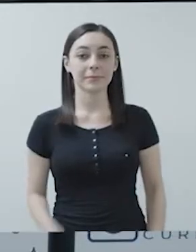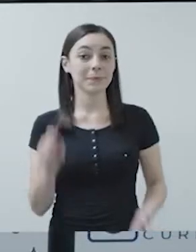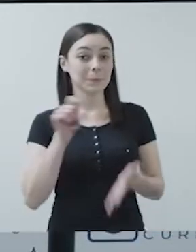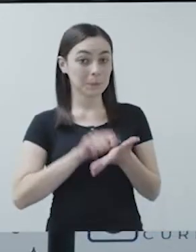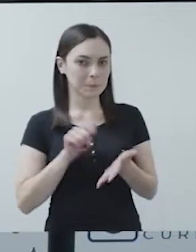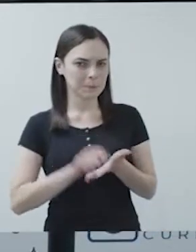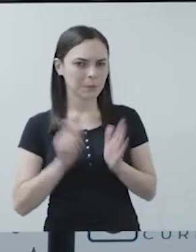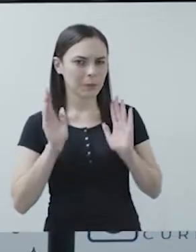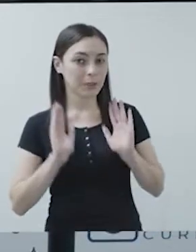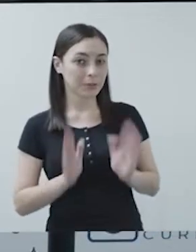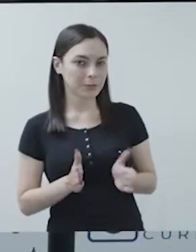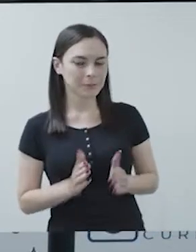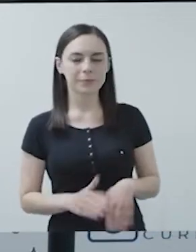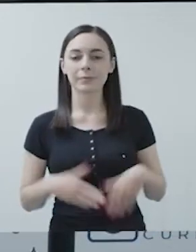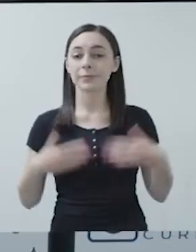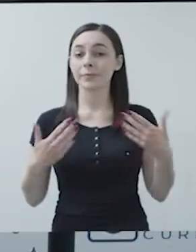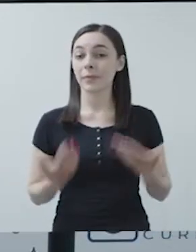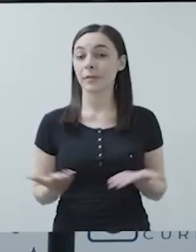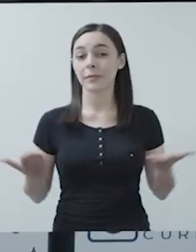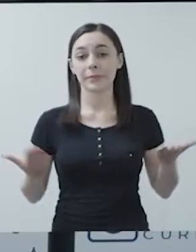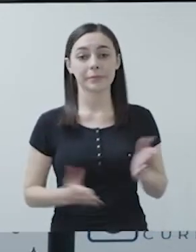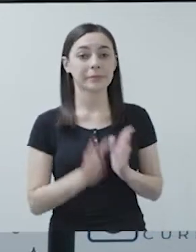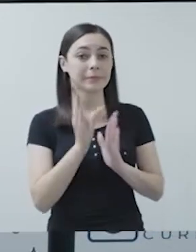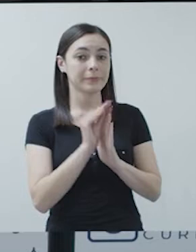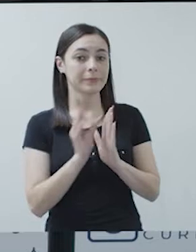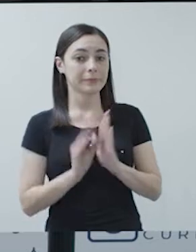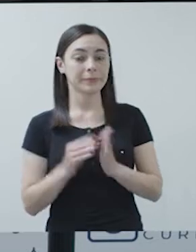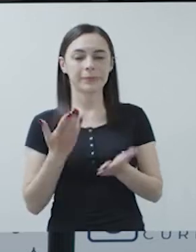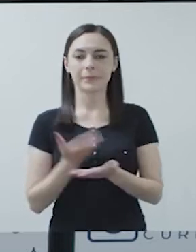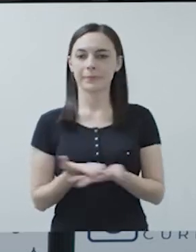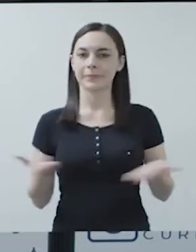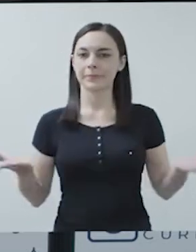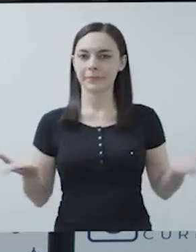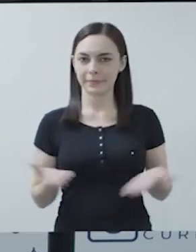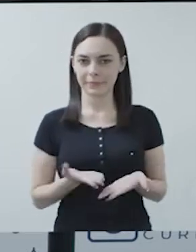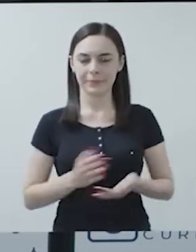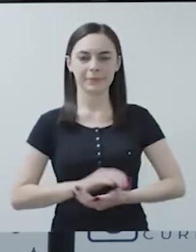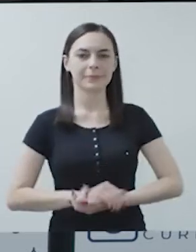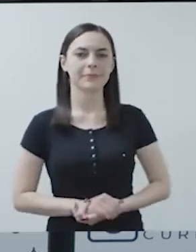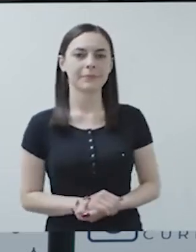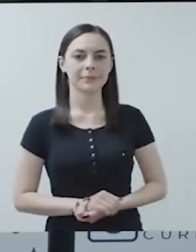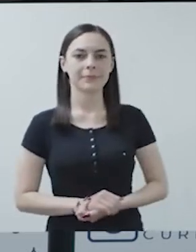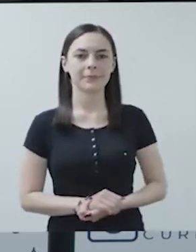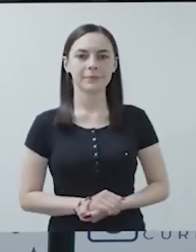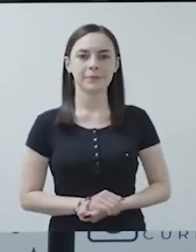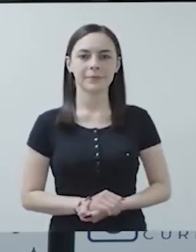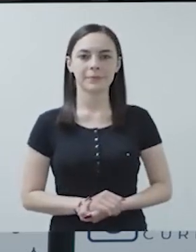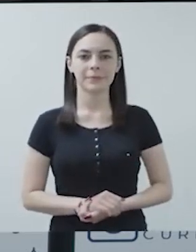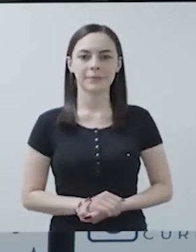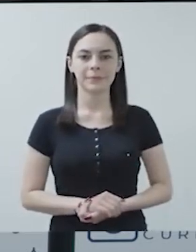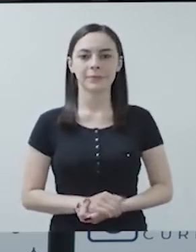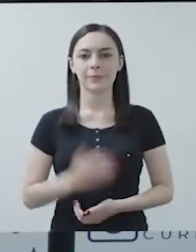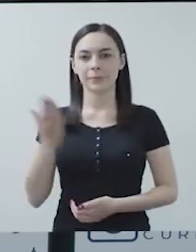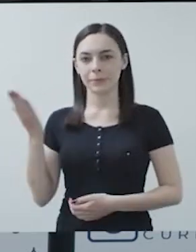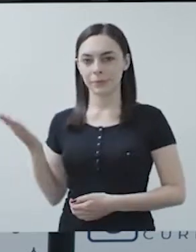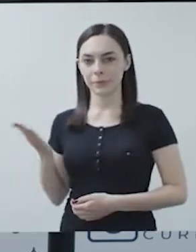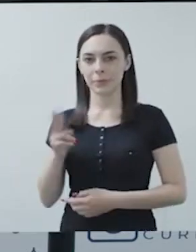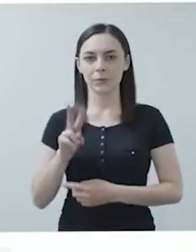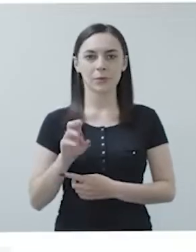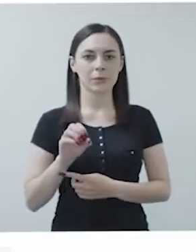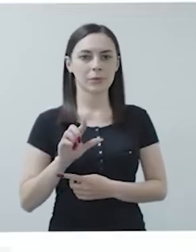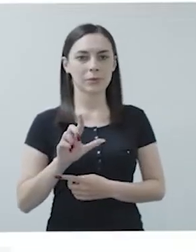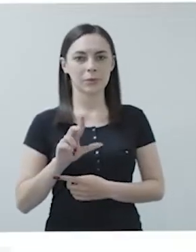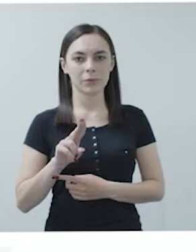fizeram o registro? Então agora vamos para o conteúdo da nossa aula de hoje. Noção de volume. Vamos ver o